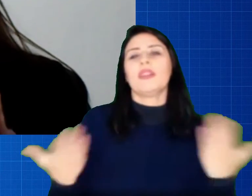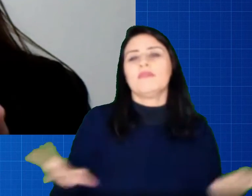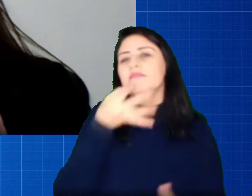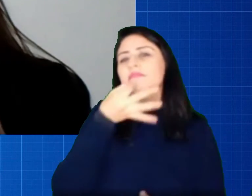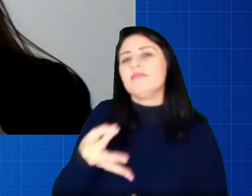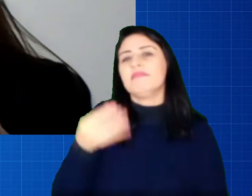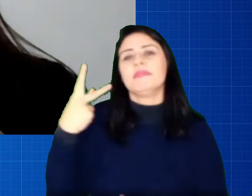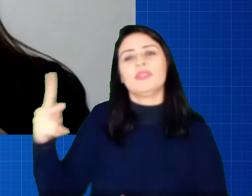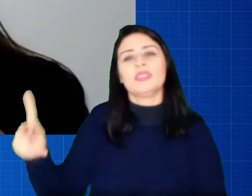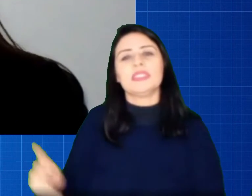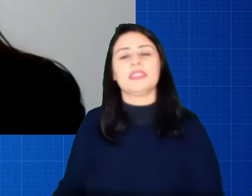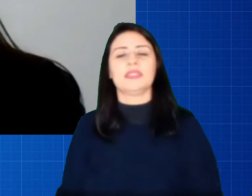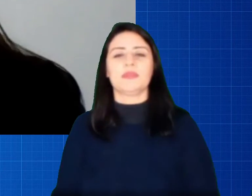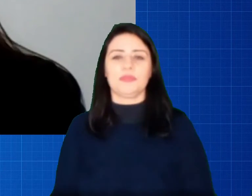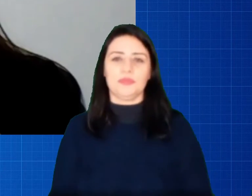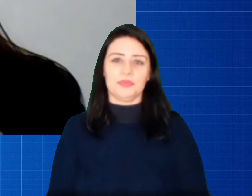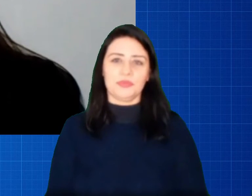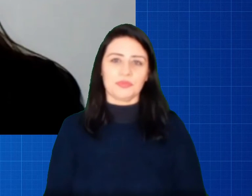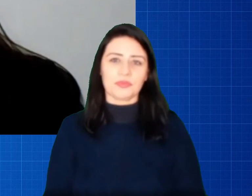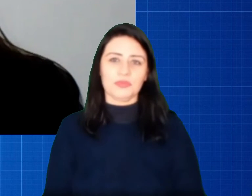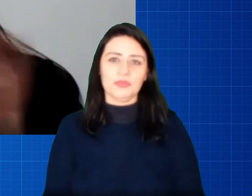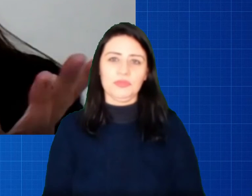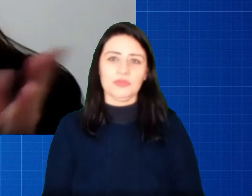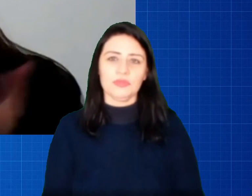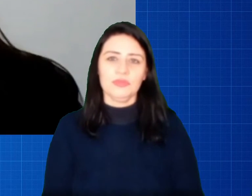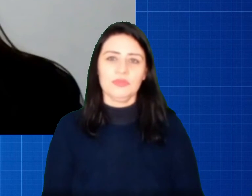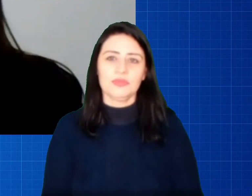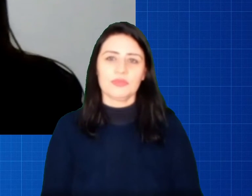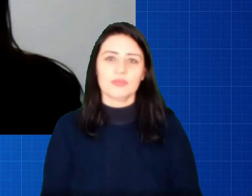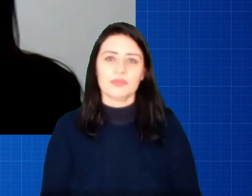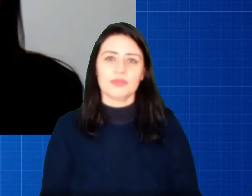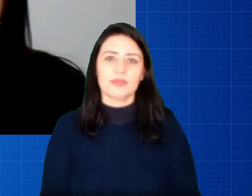assunto mais tranquilo da gente discutir na escola, por exemplo?